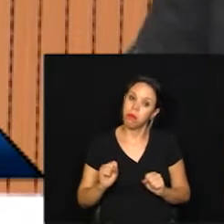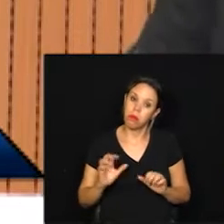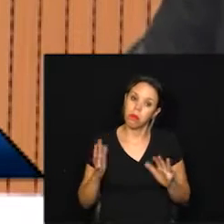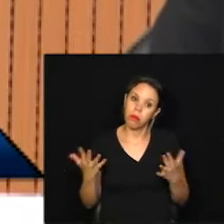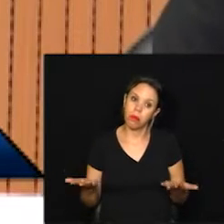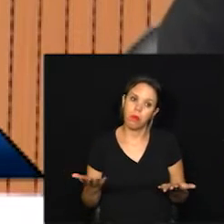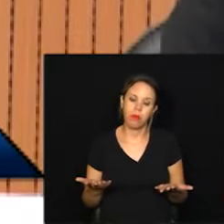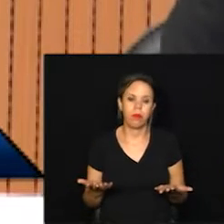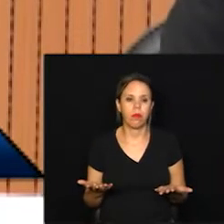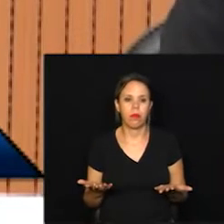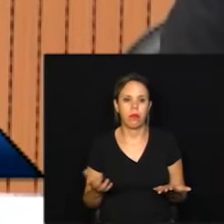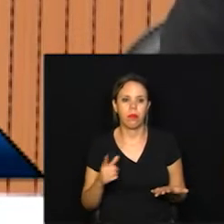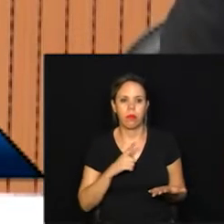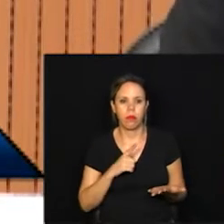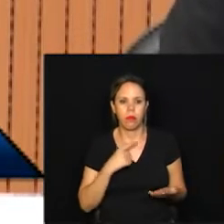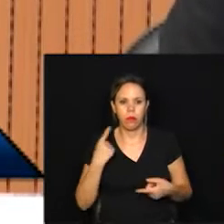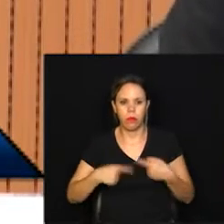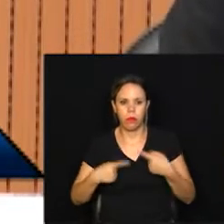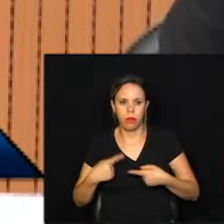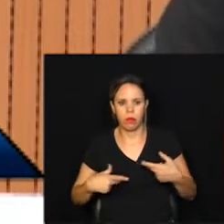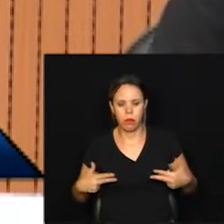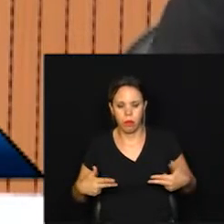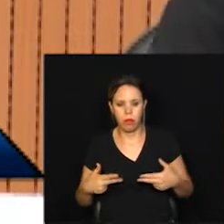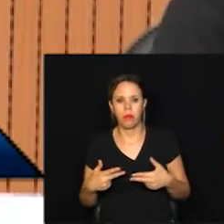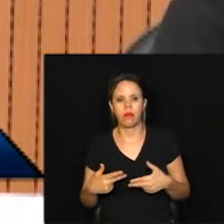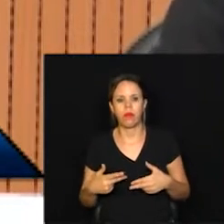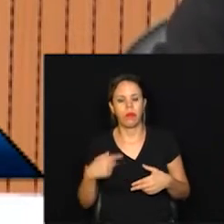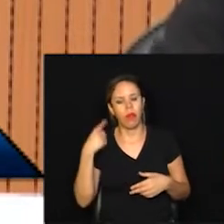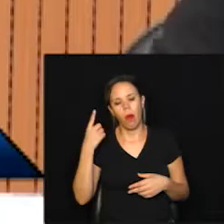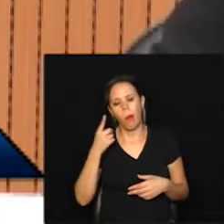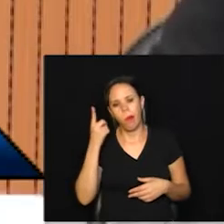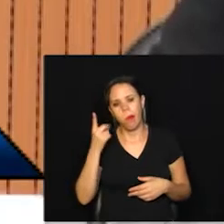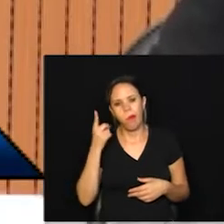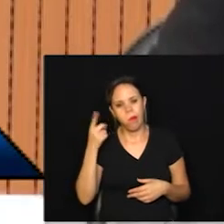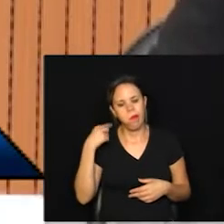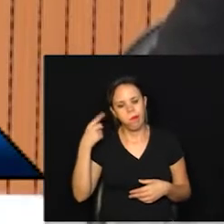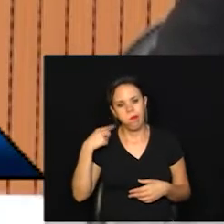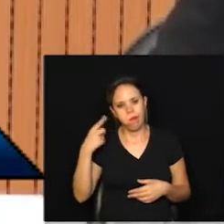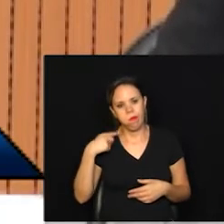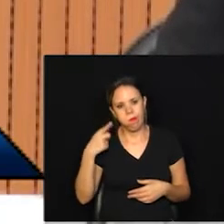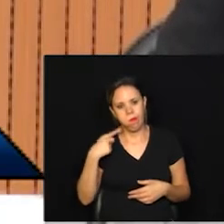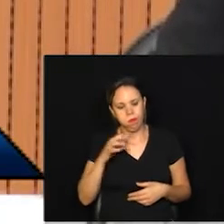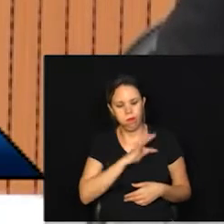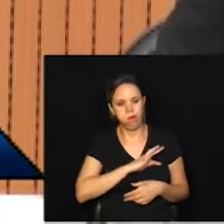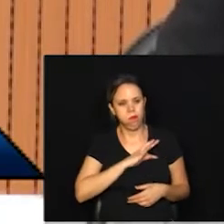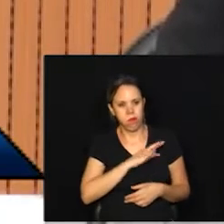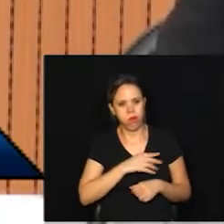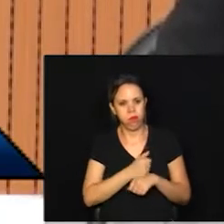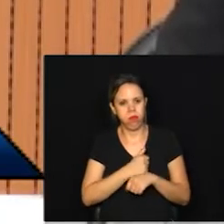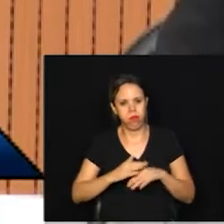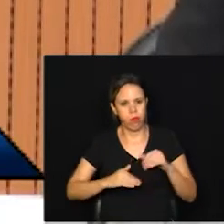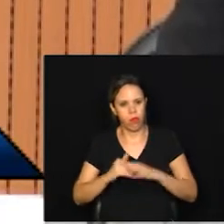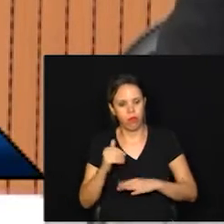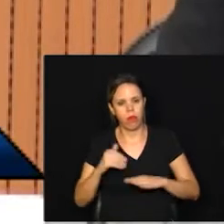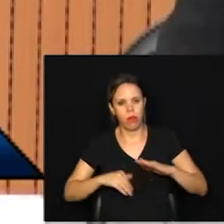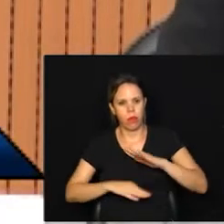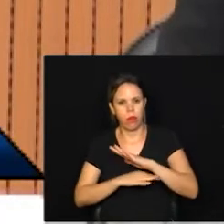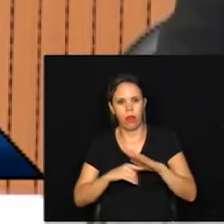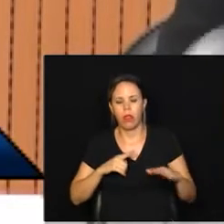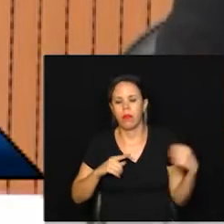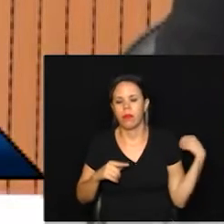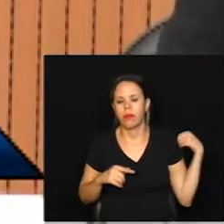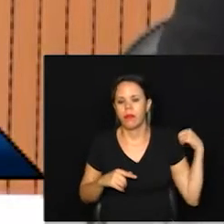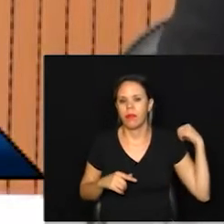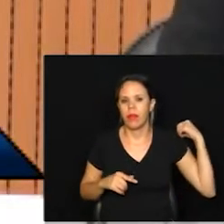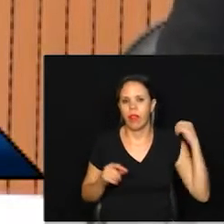Provavelmente, nós vamos estar discutindo junto à procuradoria e os técnicos da casa, provavelmente nós teremos que